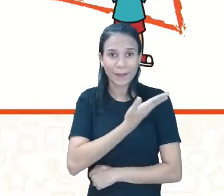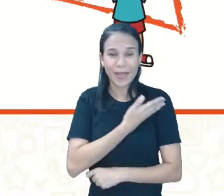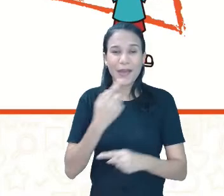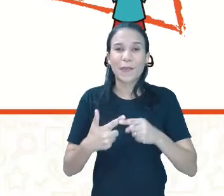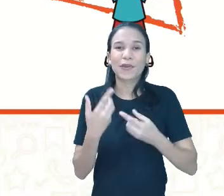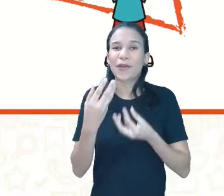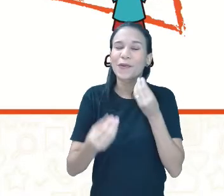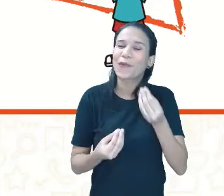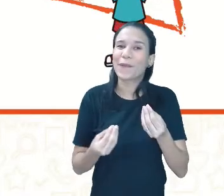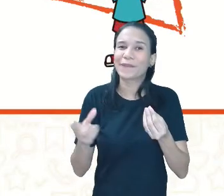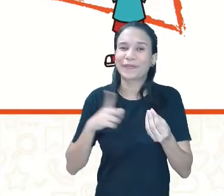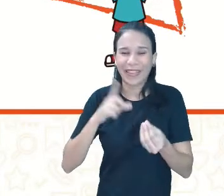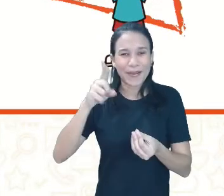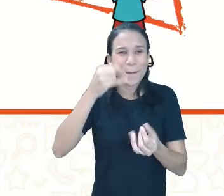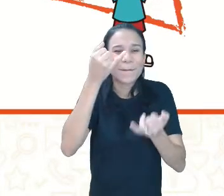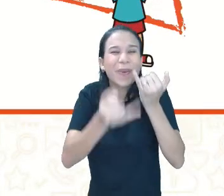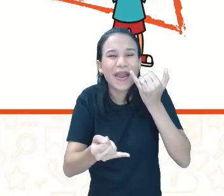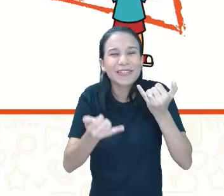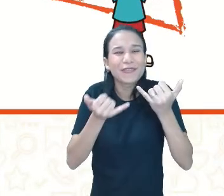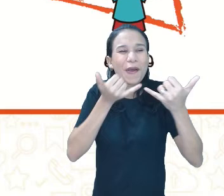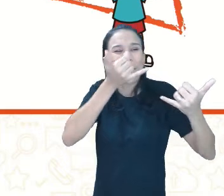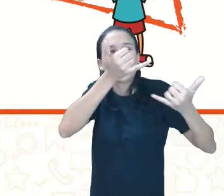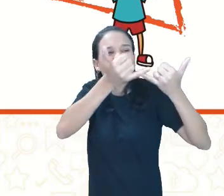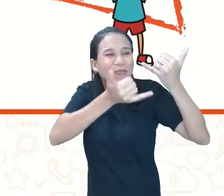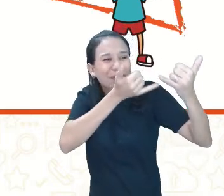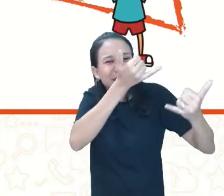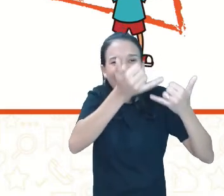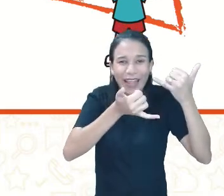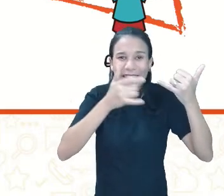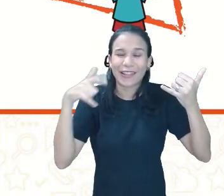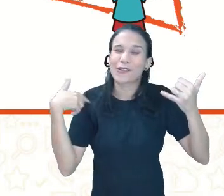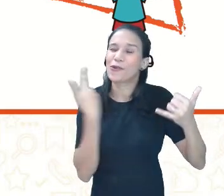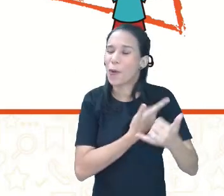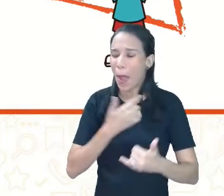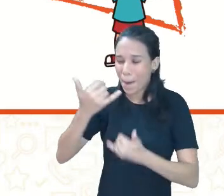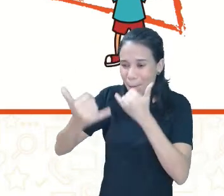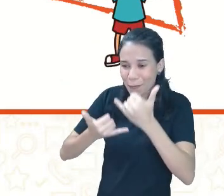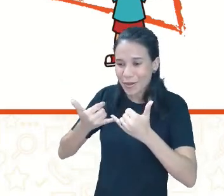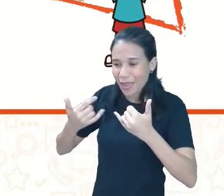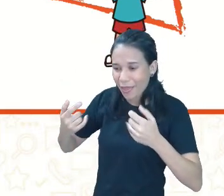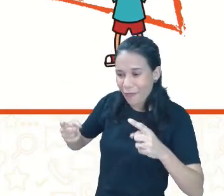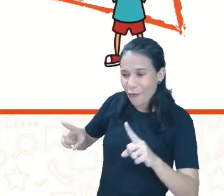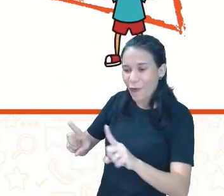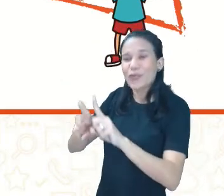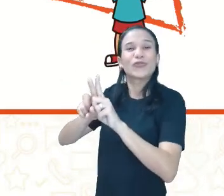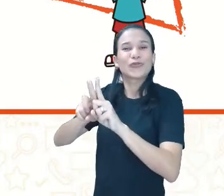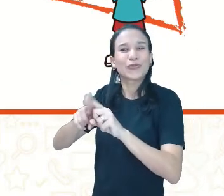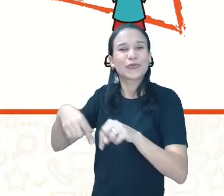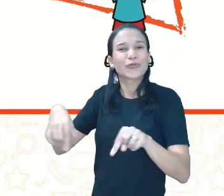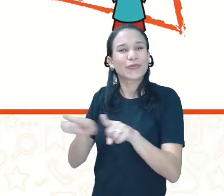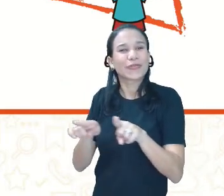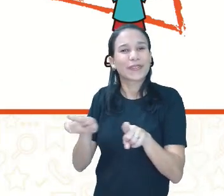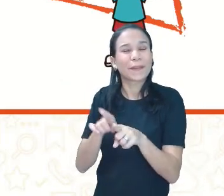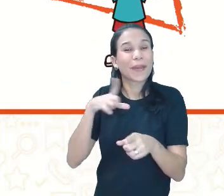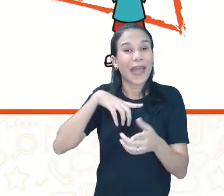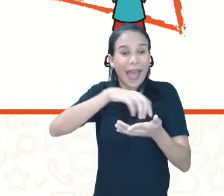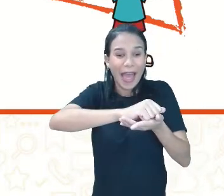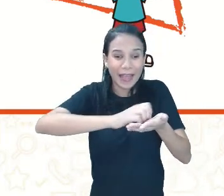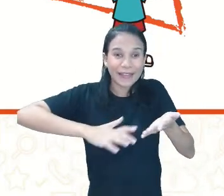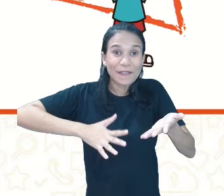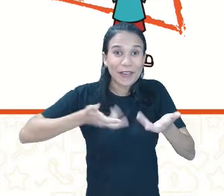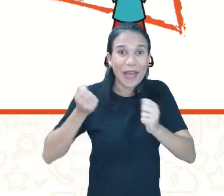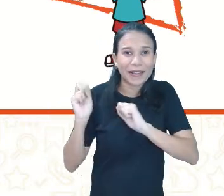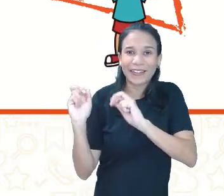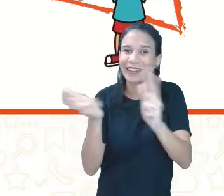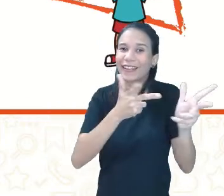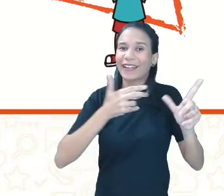ela passeia naquele clima de brincadeira, né? A gente brinca, a gente se aproxima, a gente faz atividades